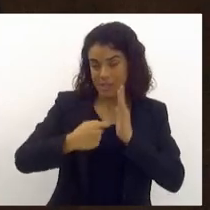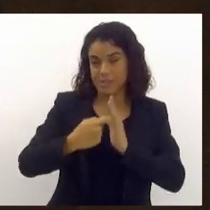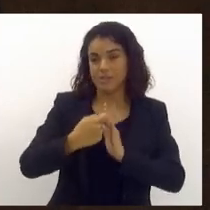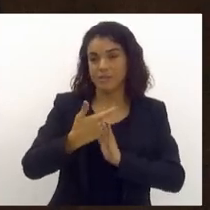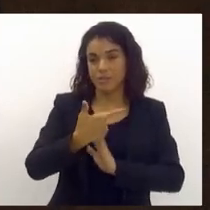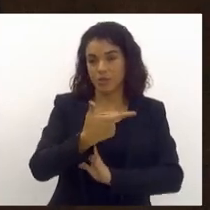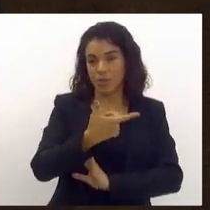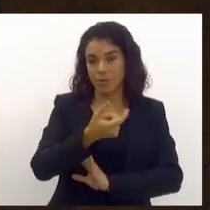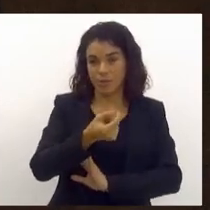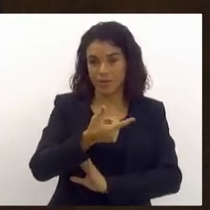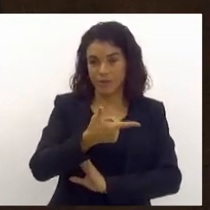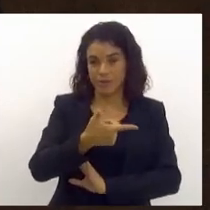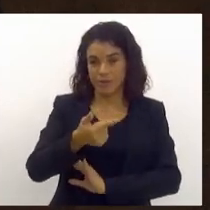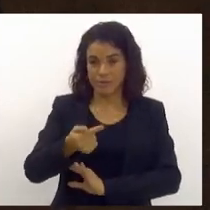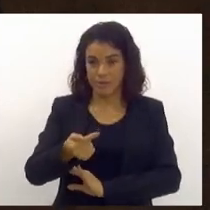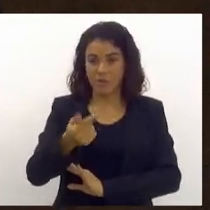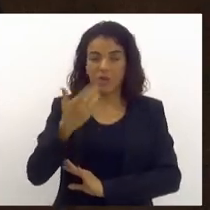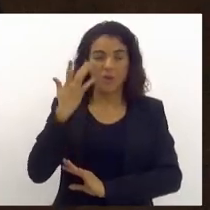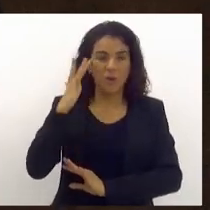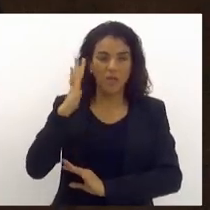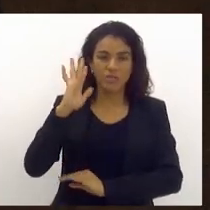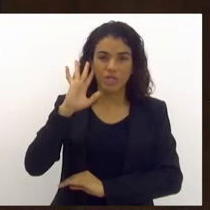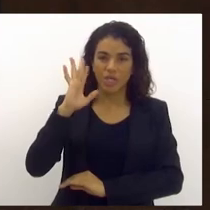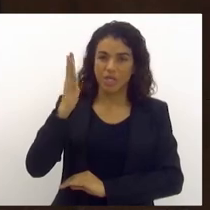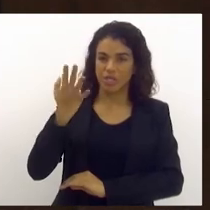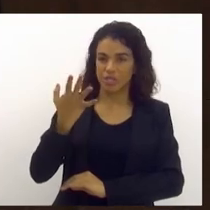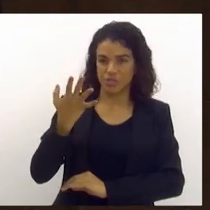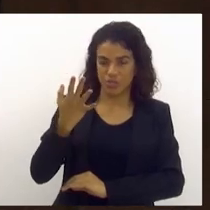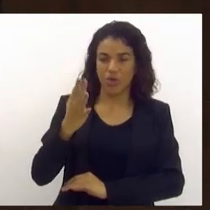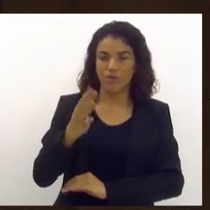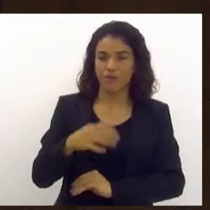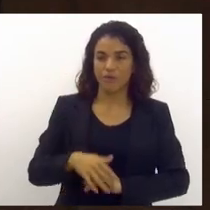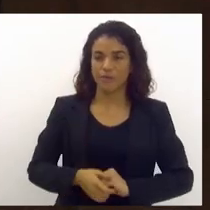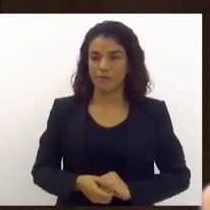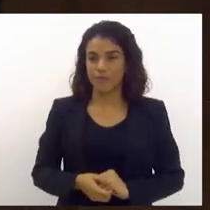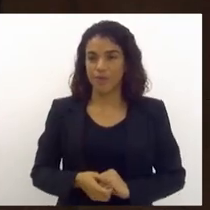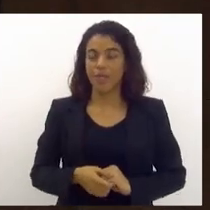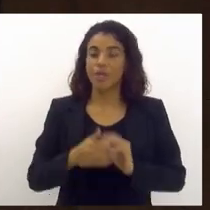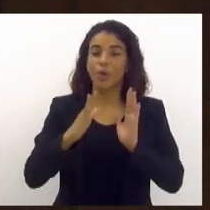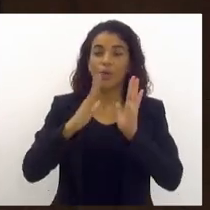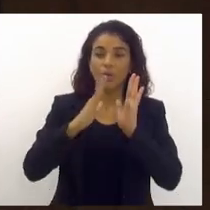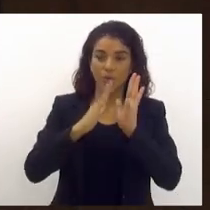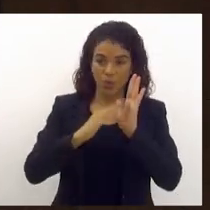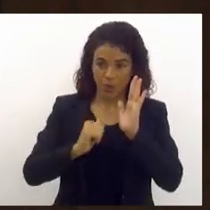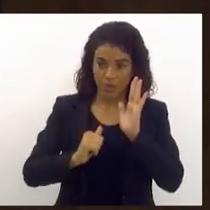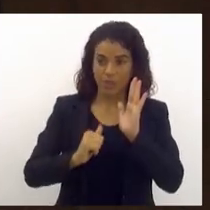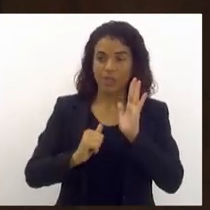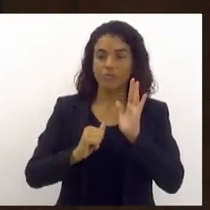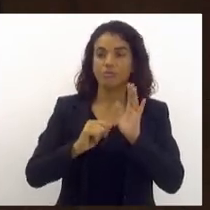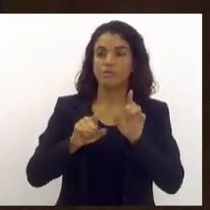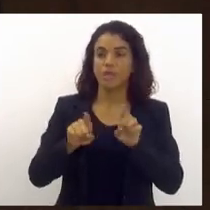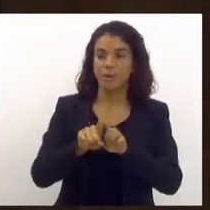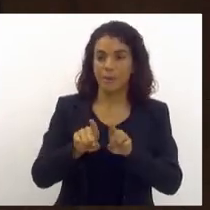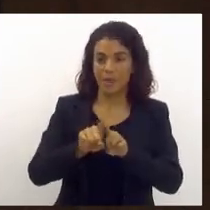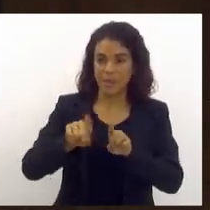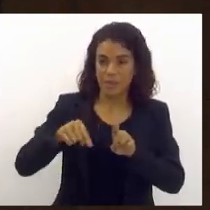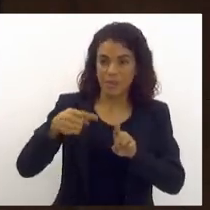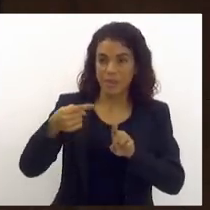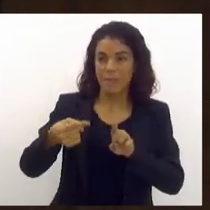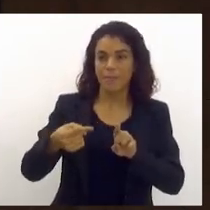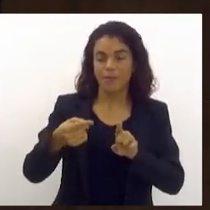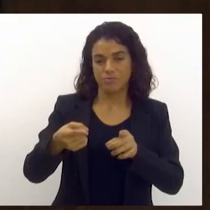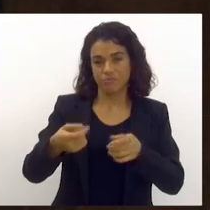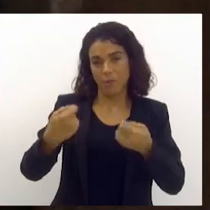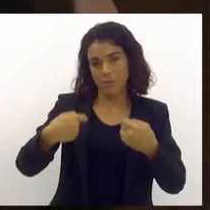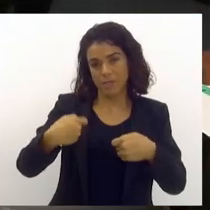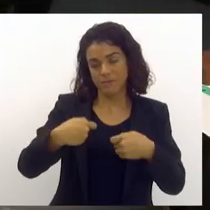eu acho que resolve o destaque, senhor presidente. Estou retirando e quero depois fazer a declaração de voto.